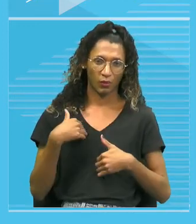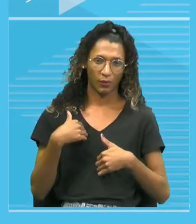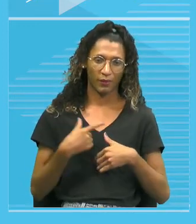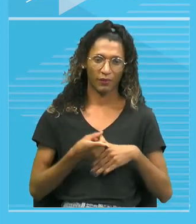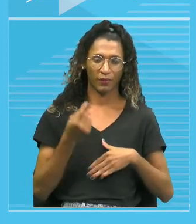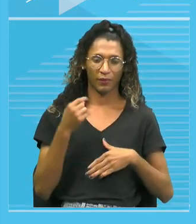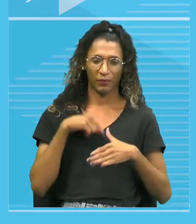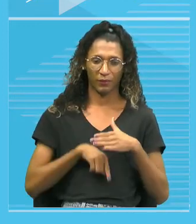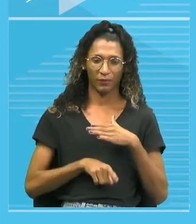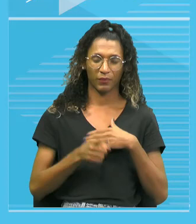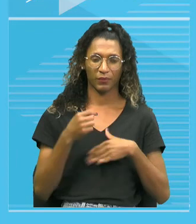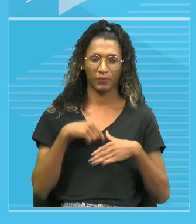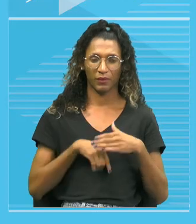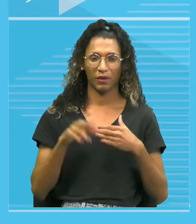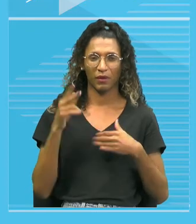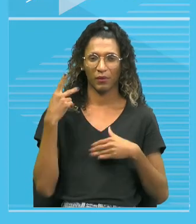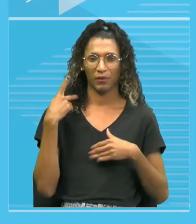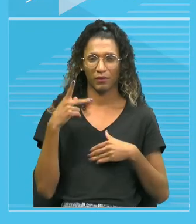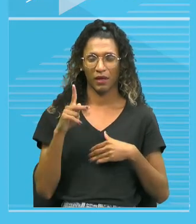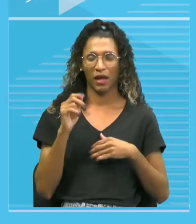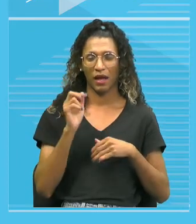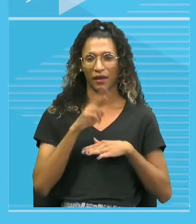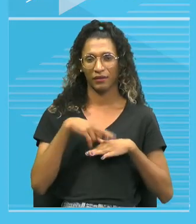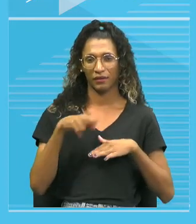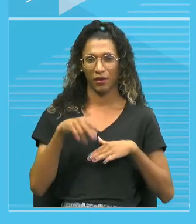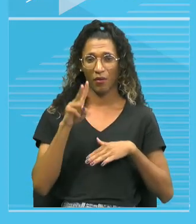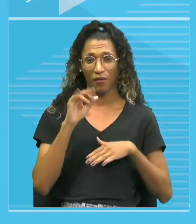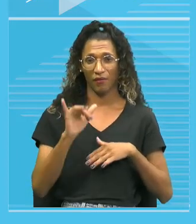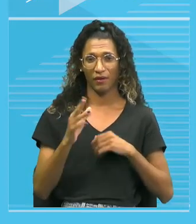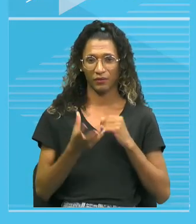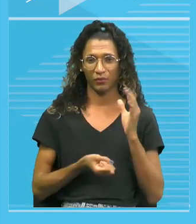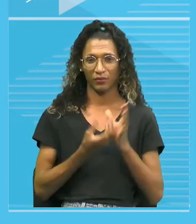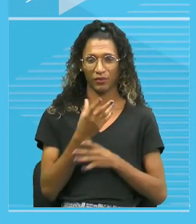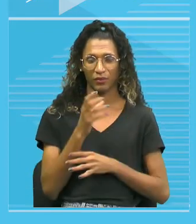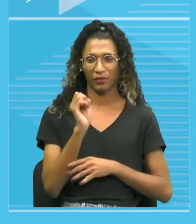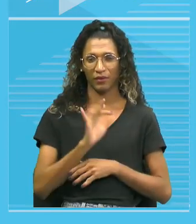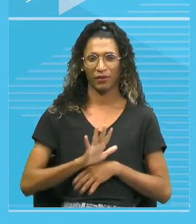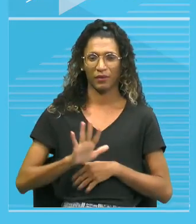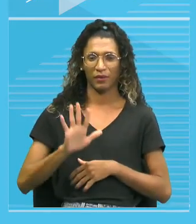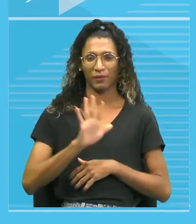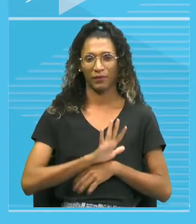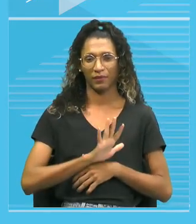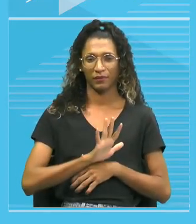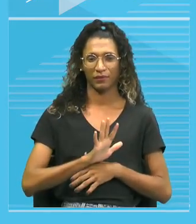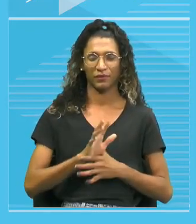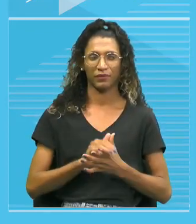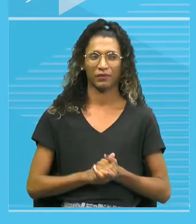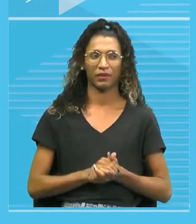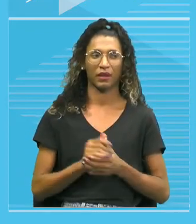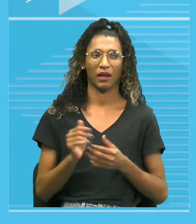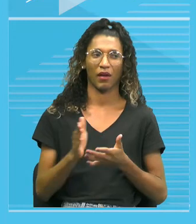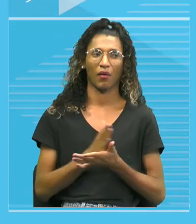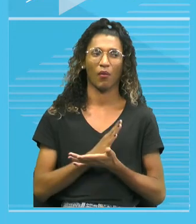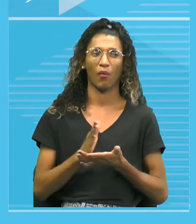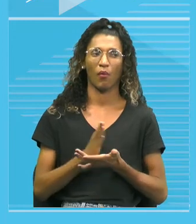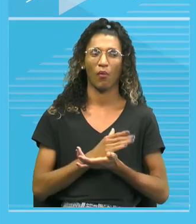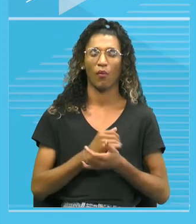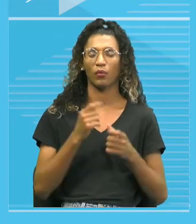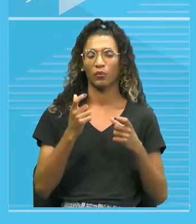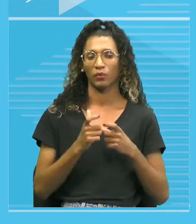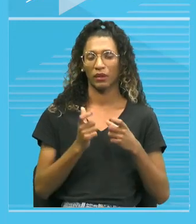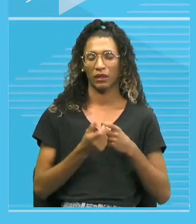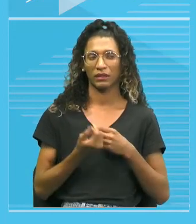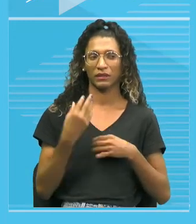essa radiação vai formar uma imagem. Ela vai impregnar em alguns lugares mais densos, outros menos